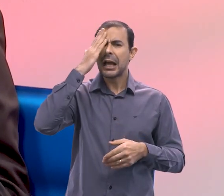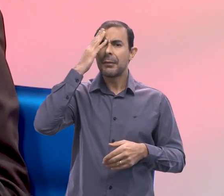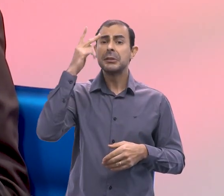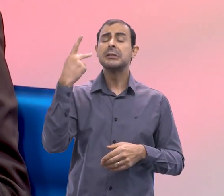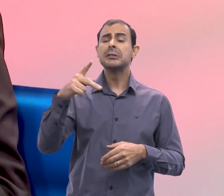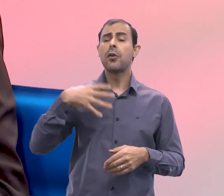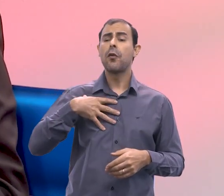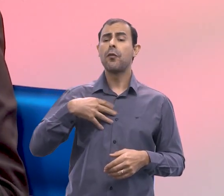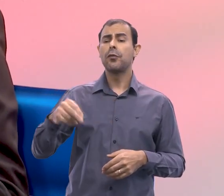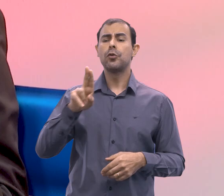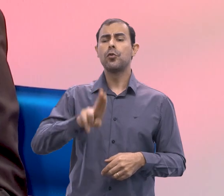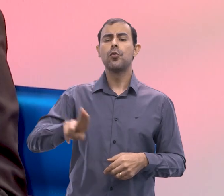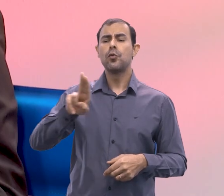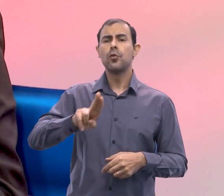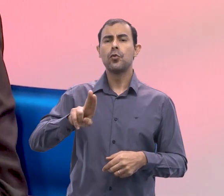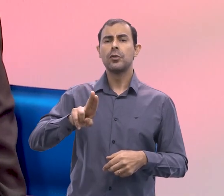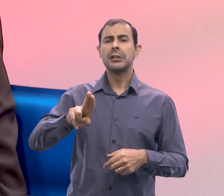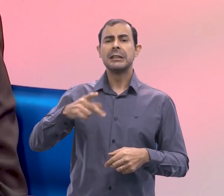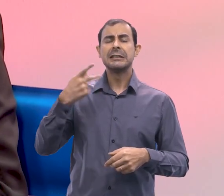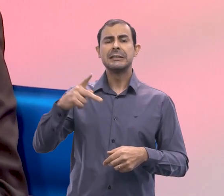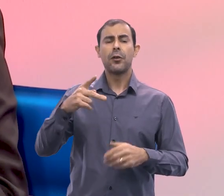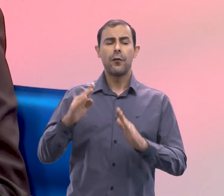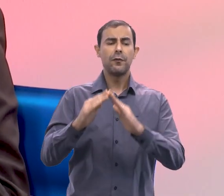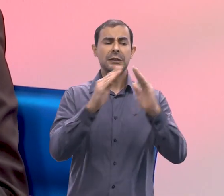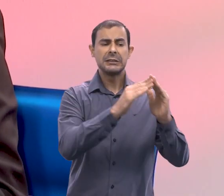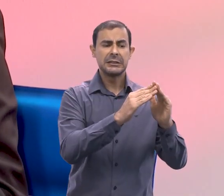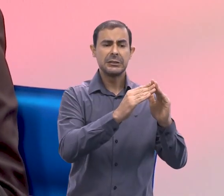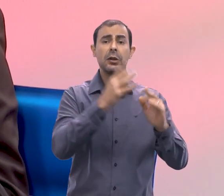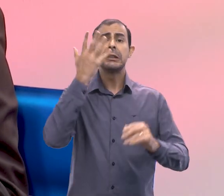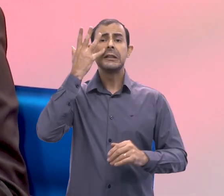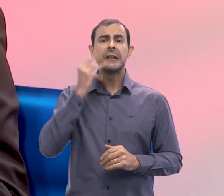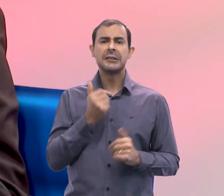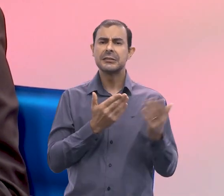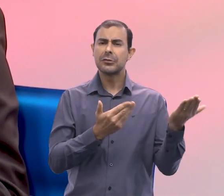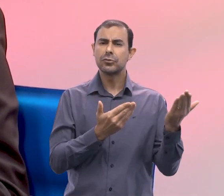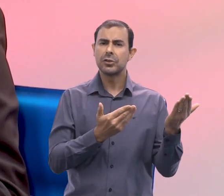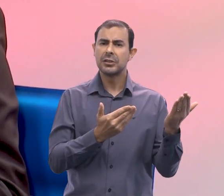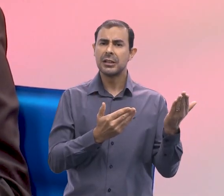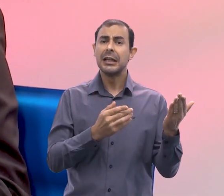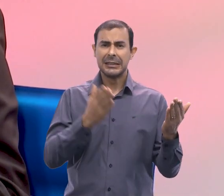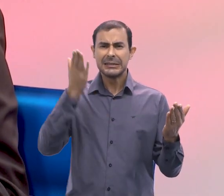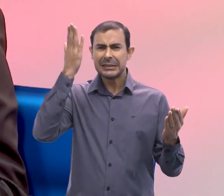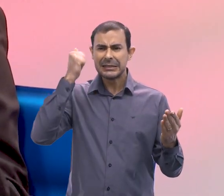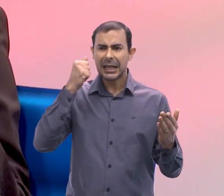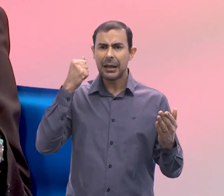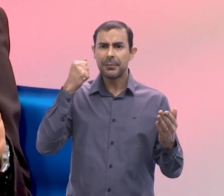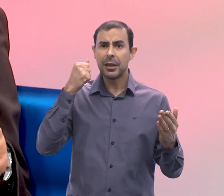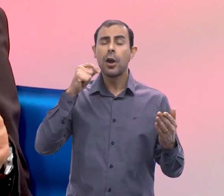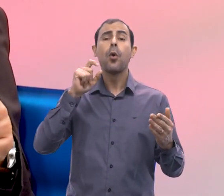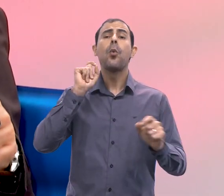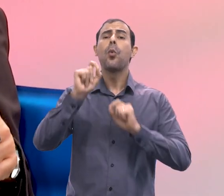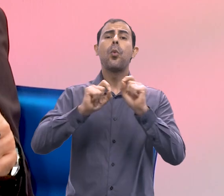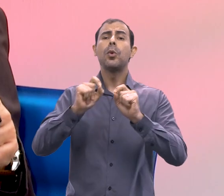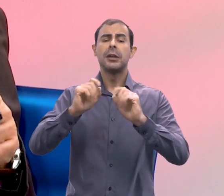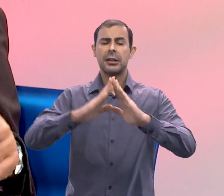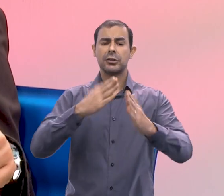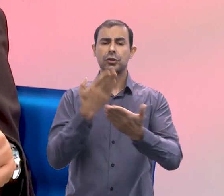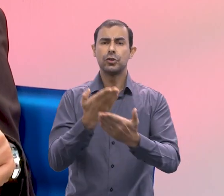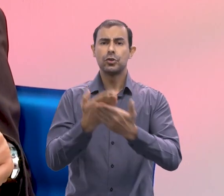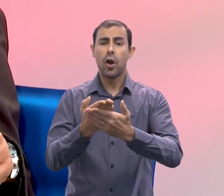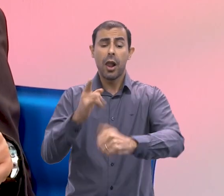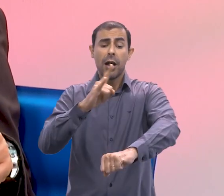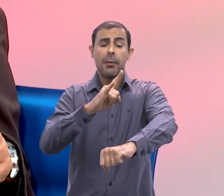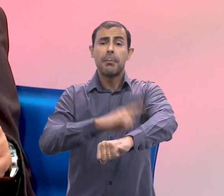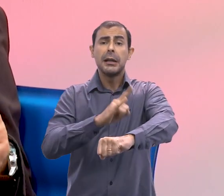seu filho, sua filha, seu sobrinho, seu vizinho, a criança, o adolescente? Você sabe o que acontece dentro do banheiro no